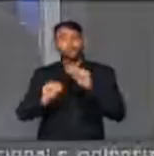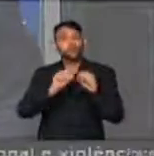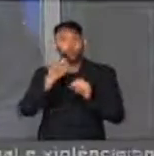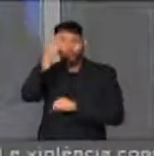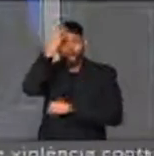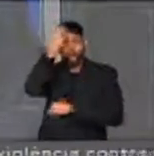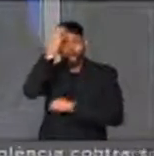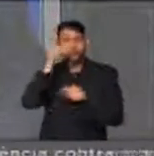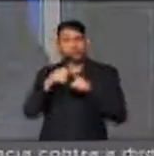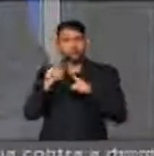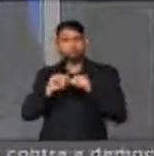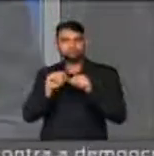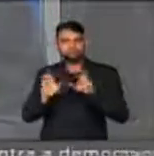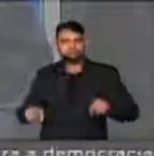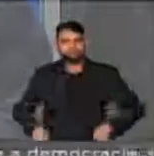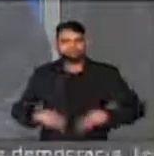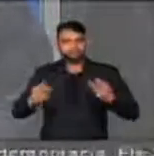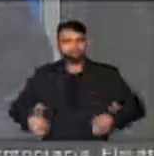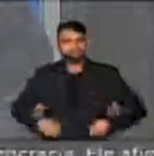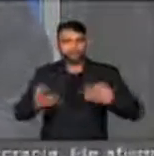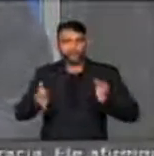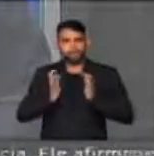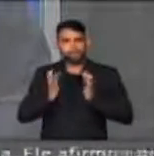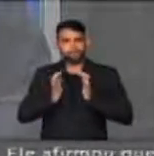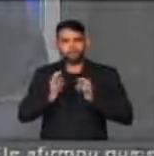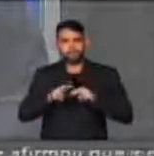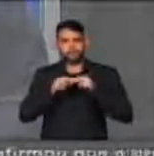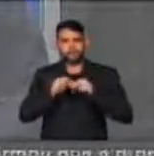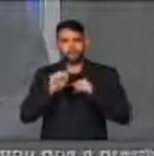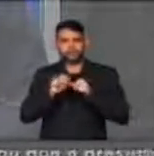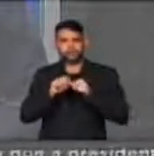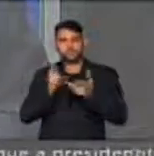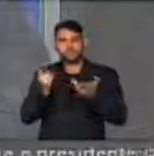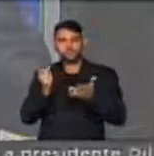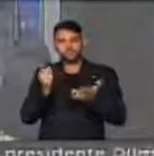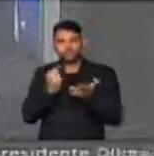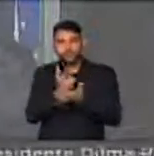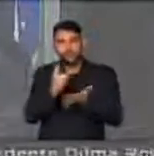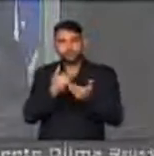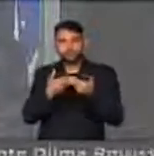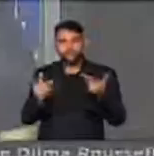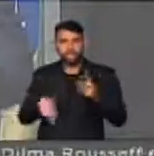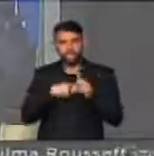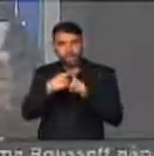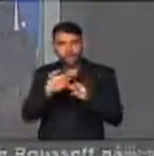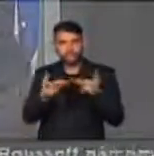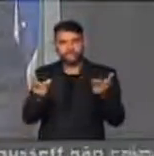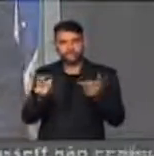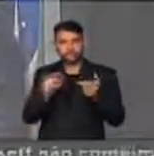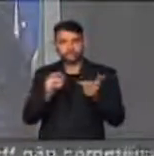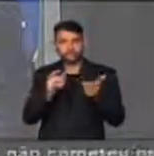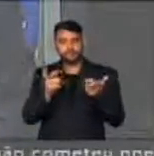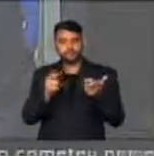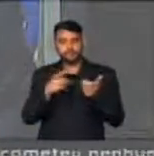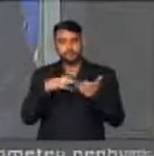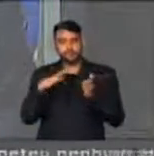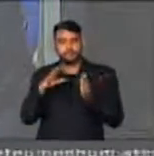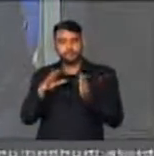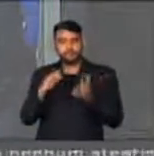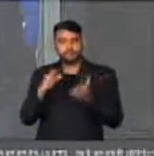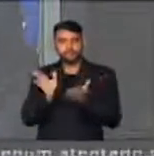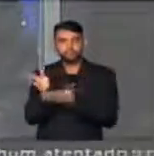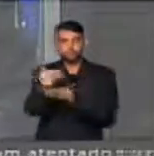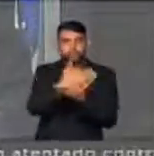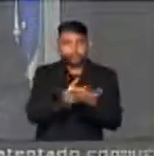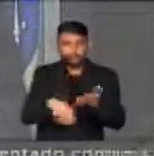não expropriasse a riqueza através de tributos e taxas espoliantes, que espoliavam o povo. E